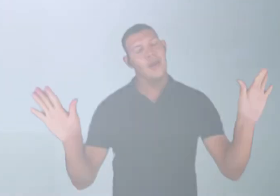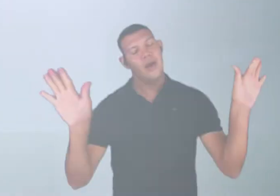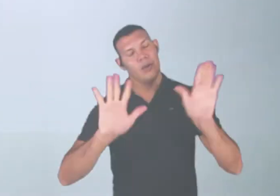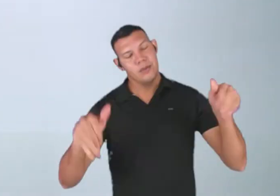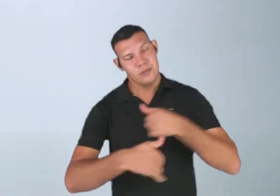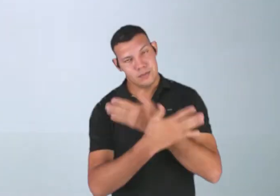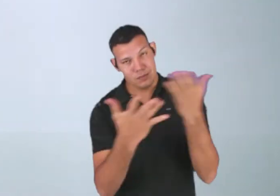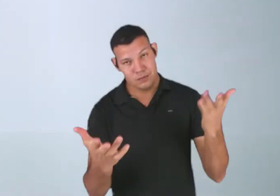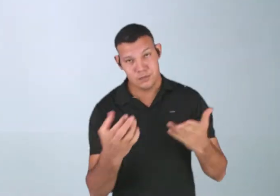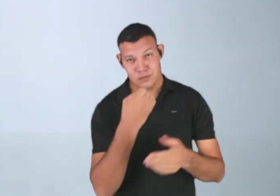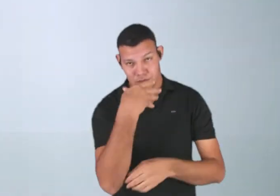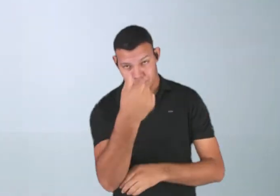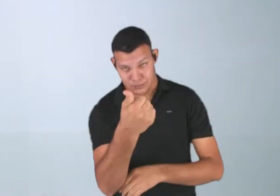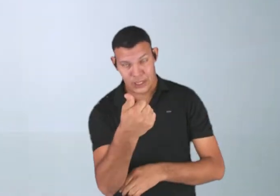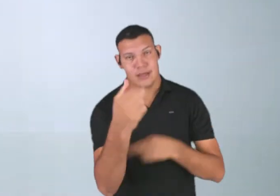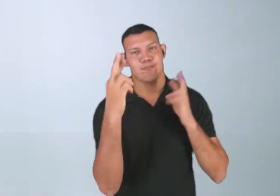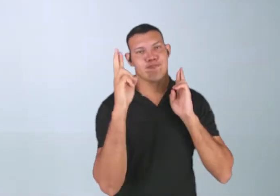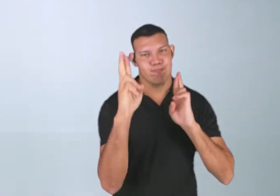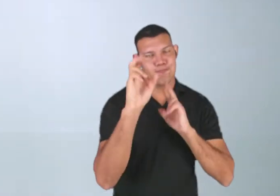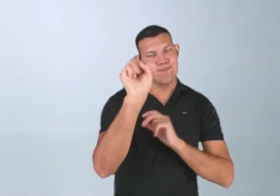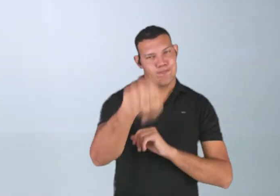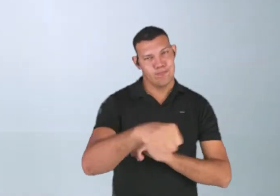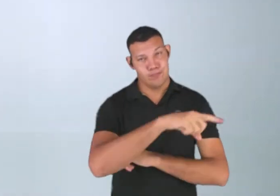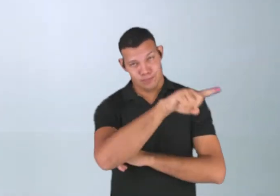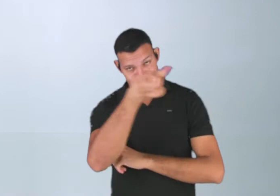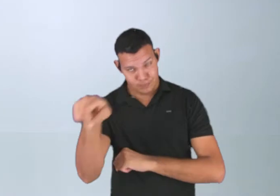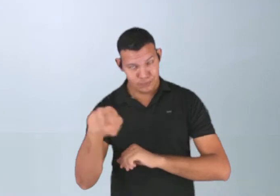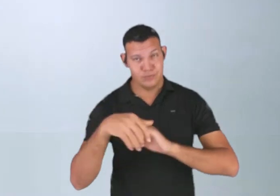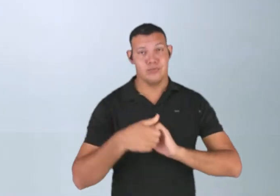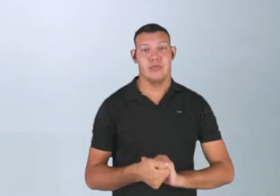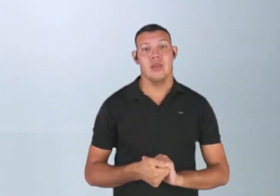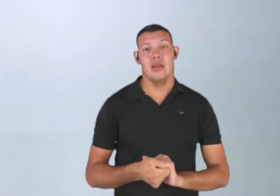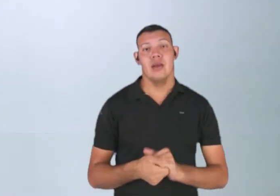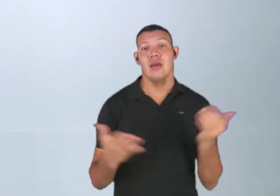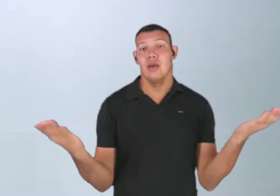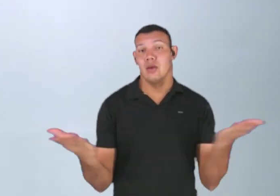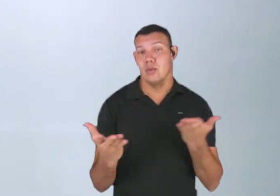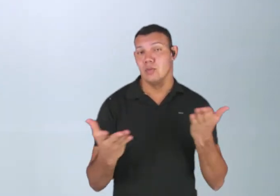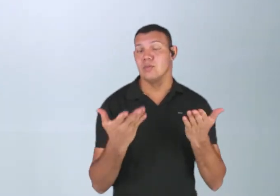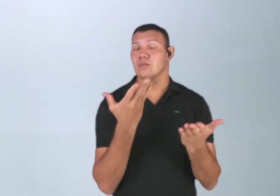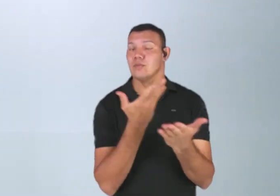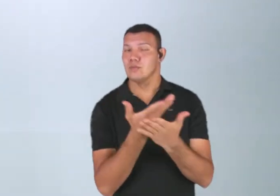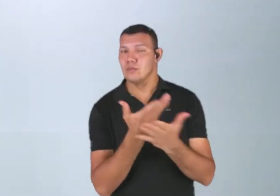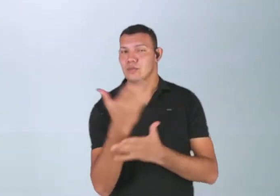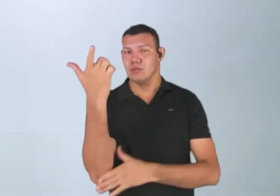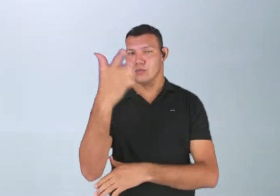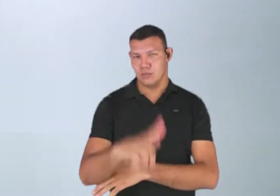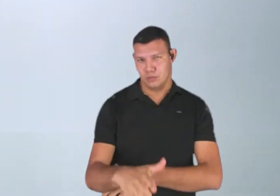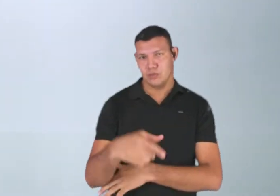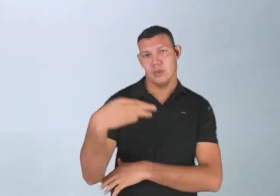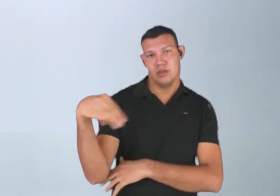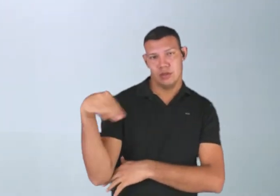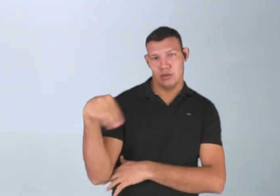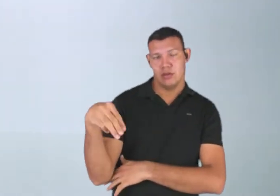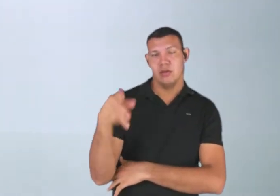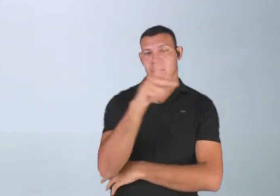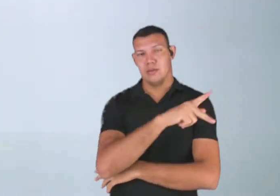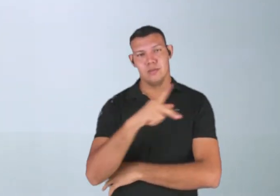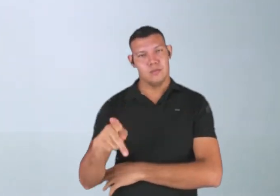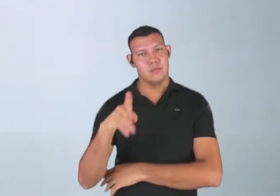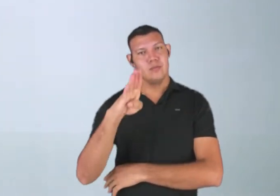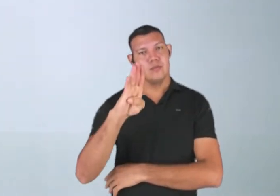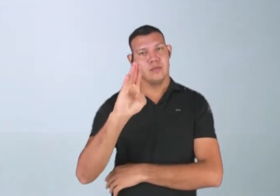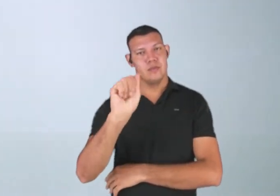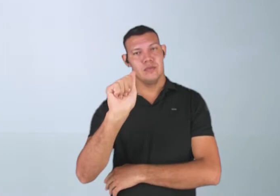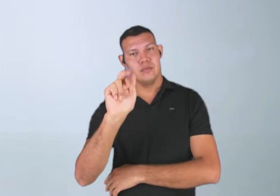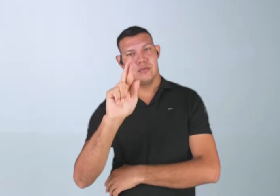Olá pessoal, tudo bem? Eu espero que estejam tudo bem com vocês. Hoje nós vamos a mais uma aula de matemática. Meu nome é Bartô,